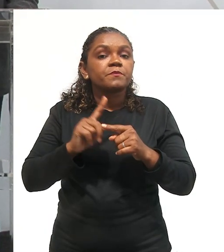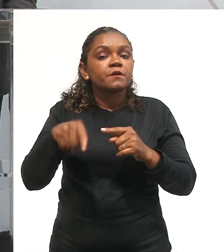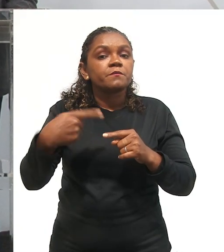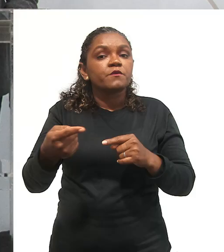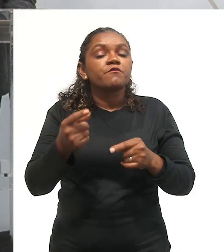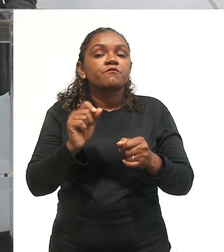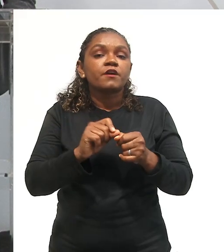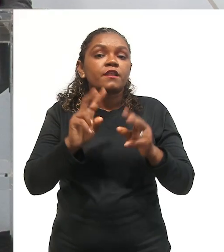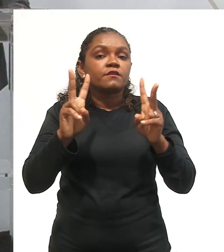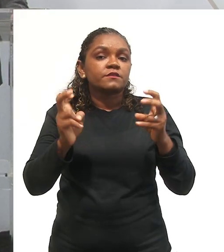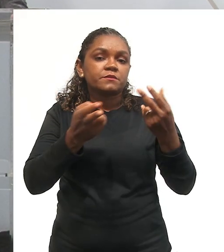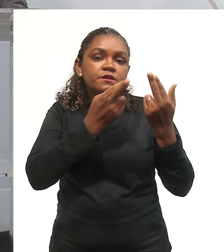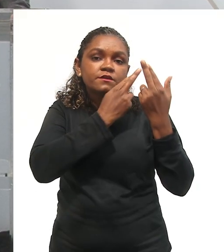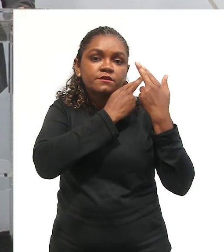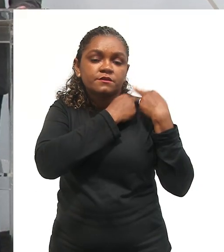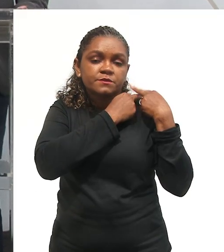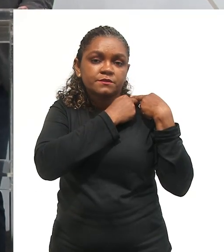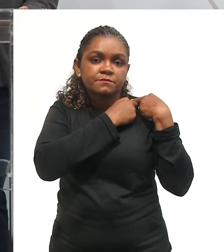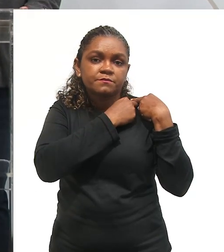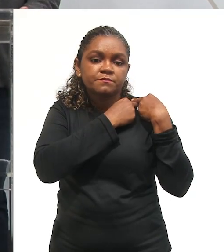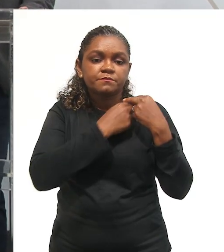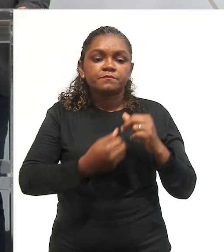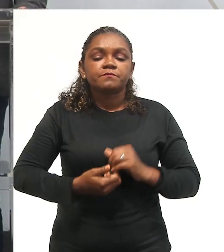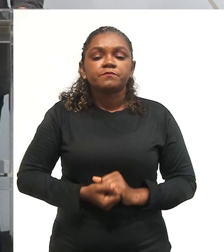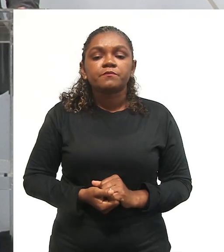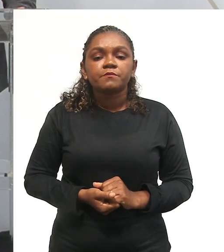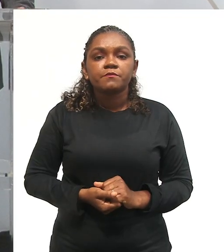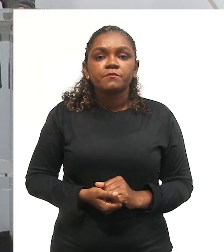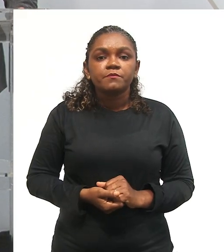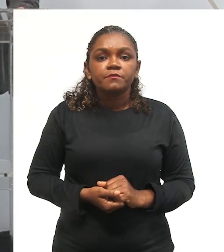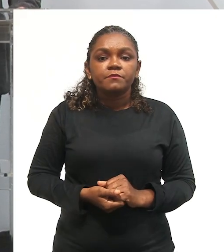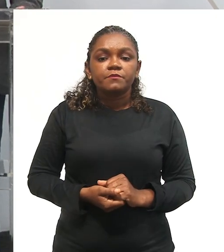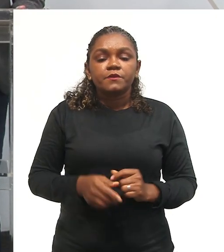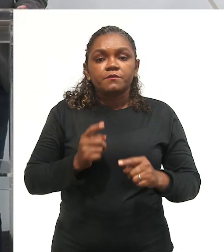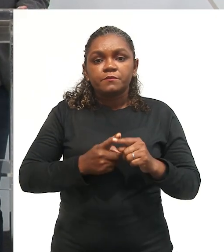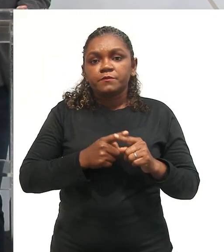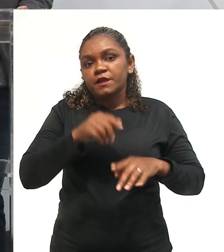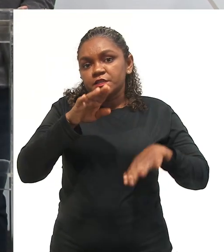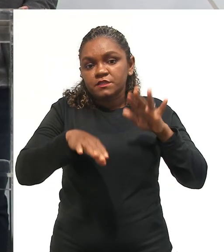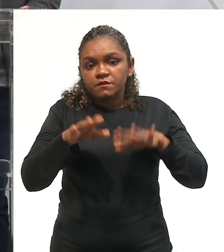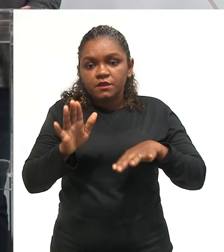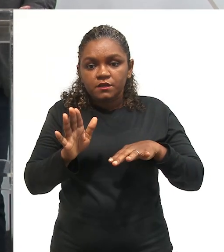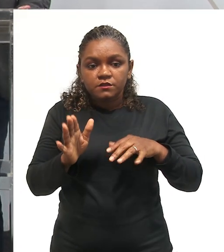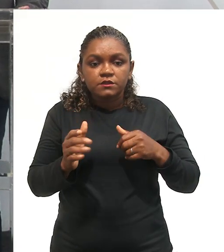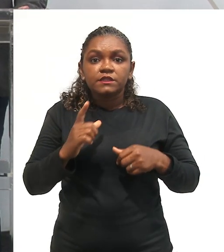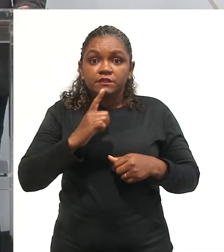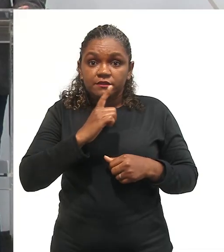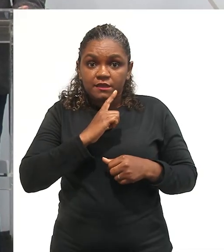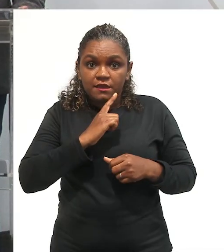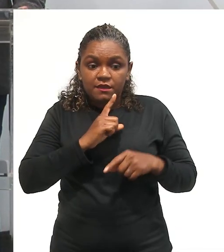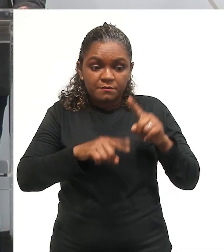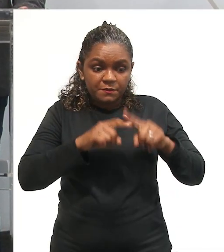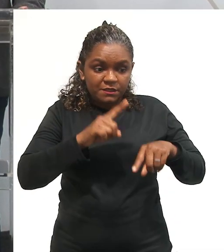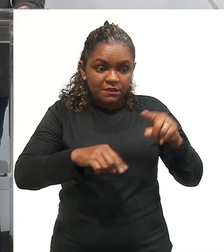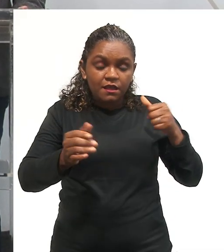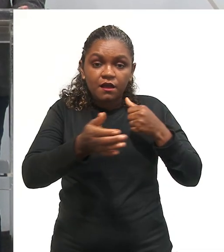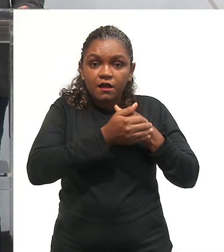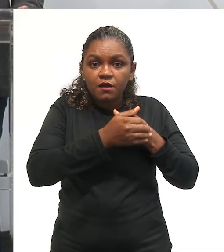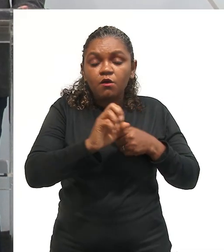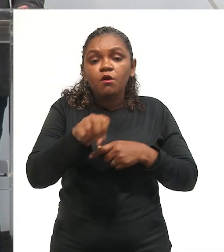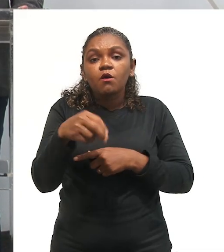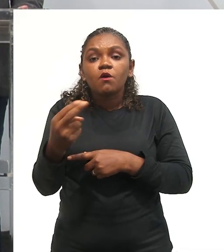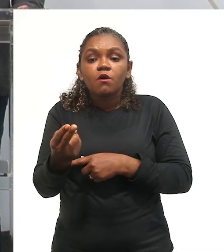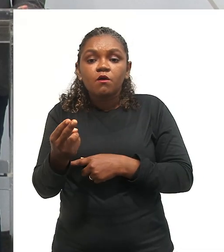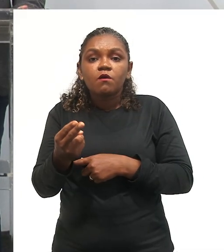falar em responsabilização. Porque se a gente tem aqui alguma ocultação de bens ou um